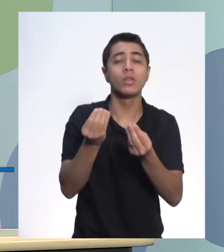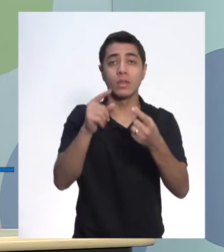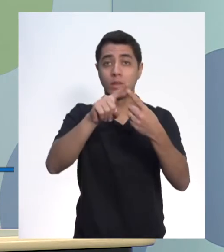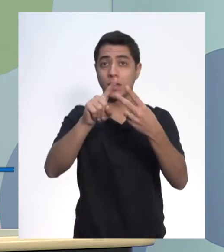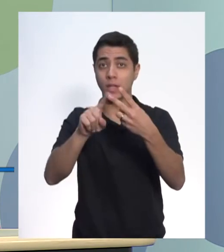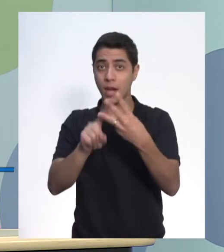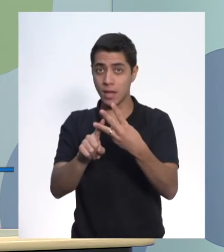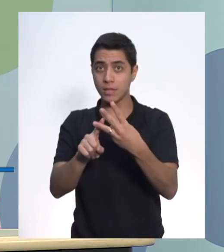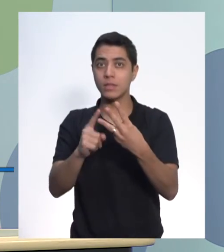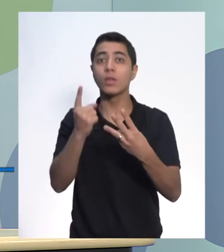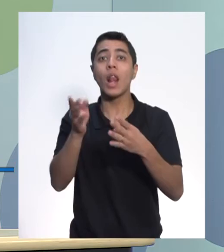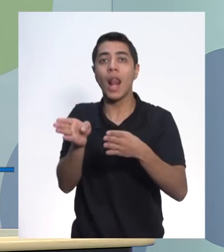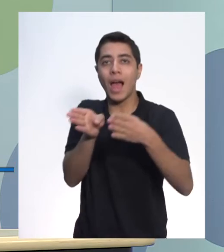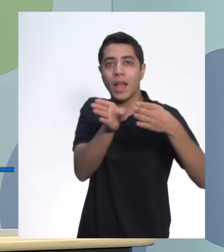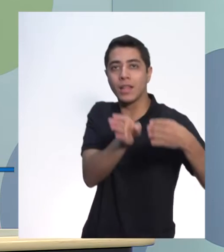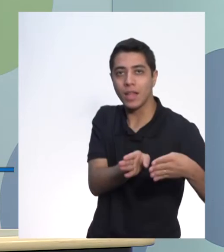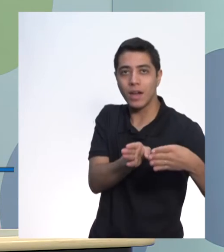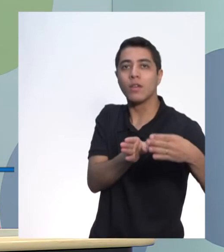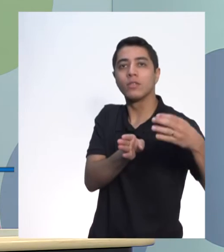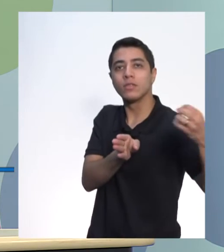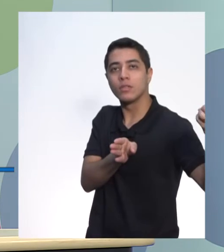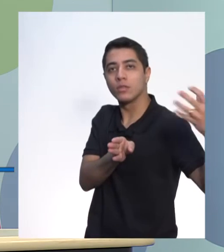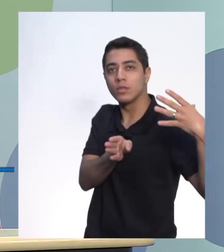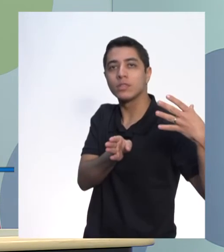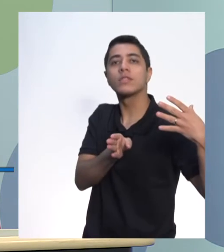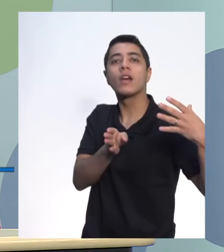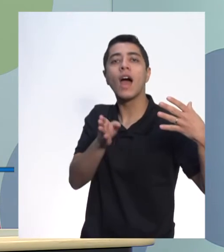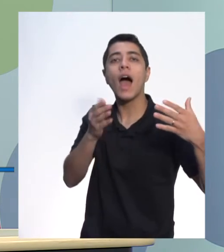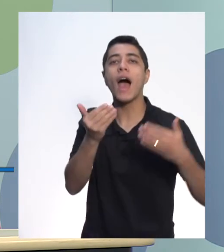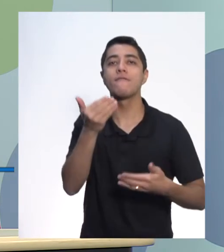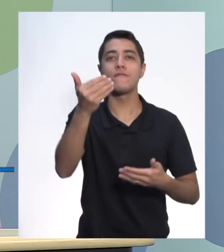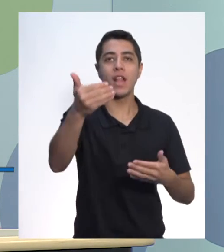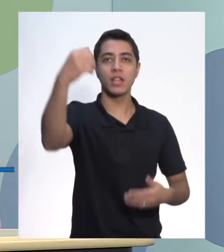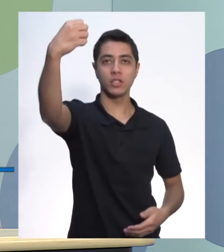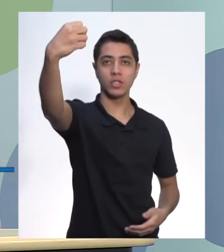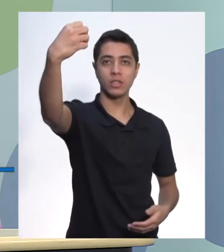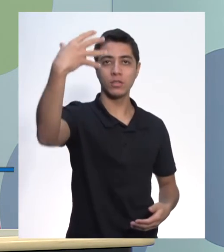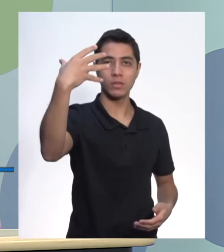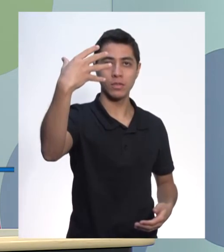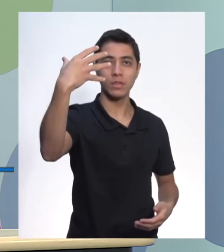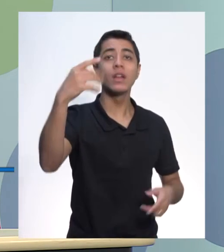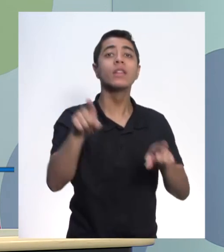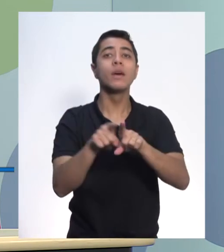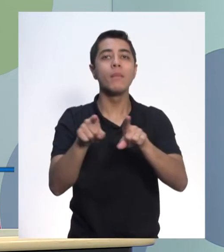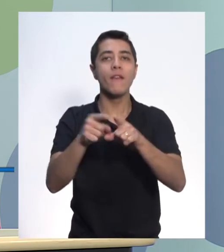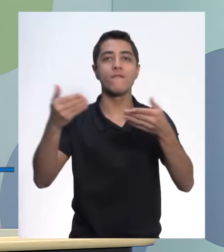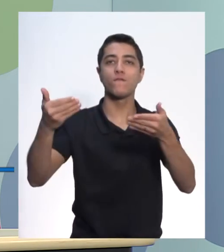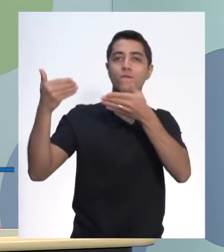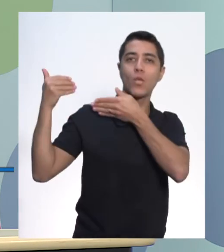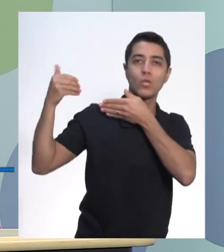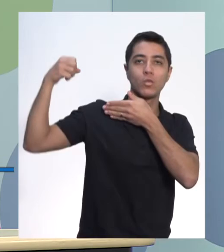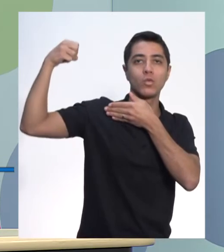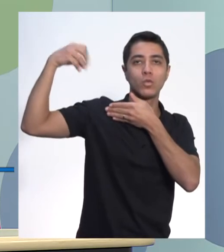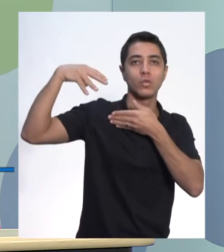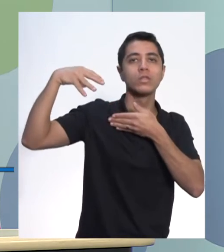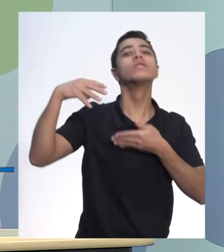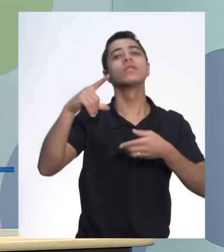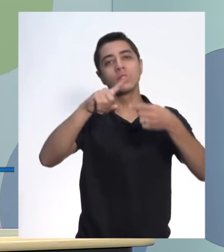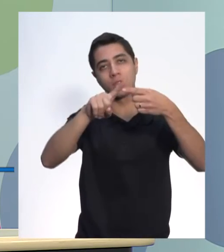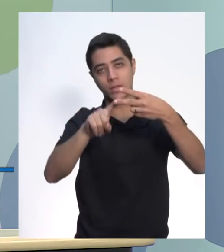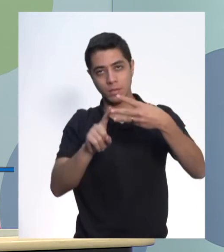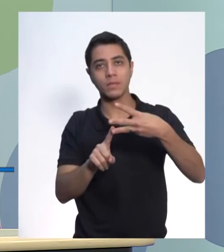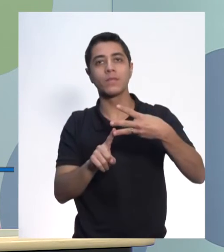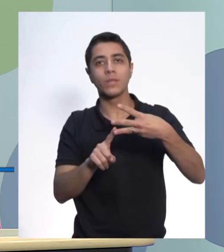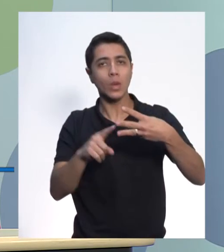pouco mais à frente, né? E uma luz de fundo para fazer o preenchimento do contorno. Se eu não tenho essa iluminação, eu tenho que aproveitar a